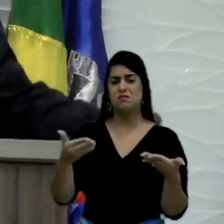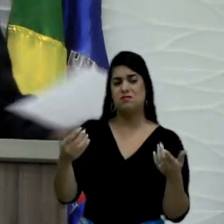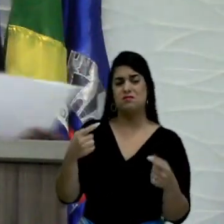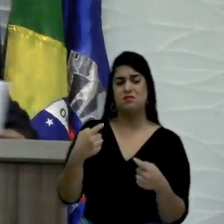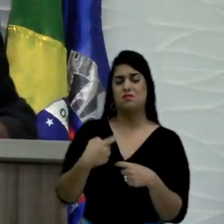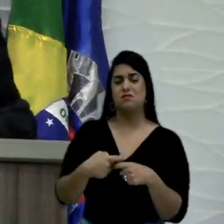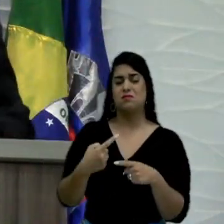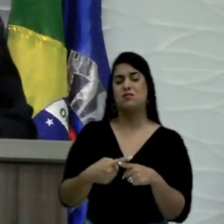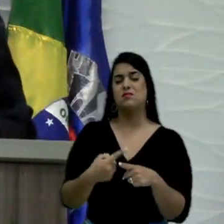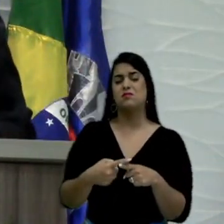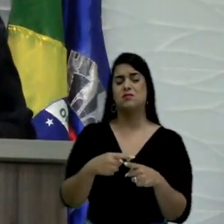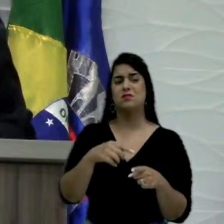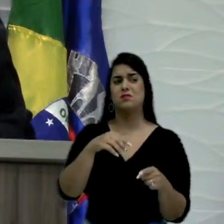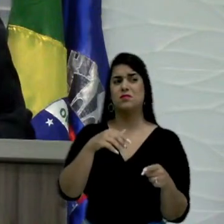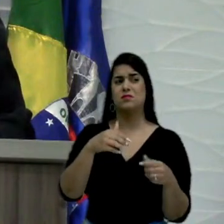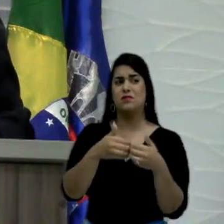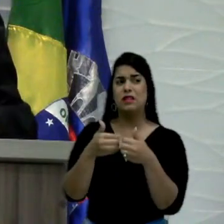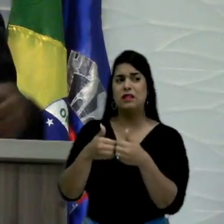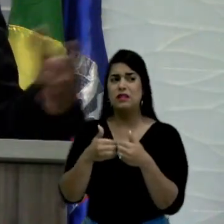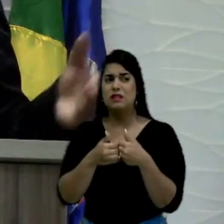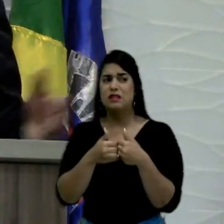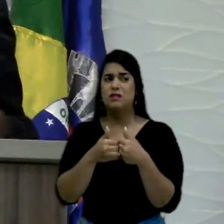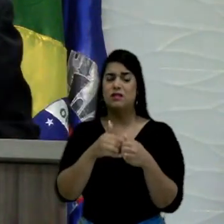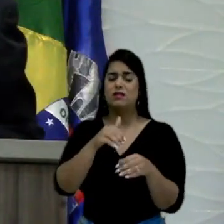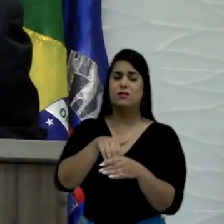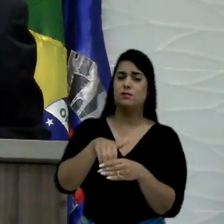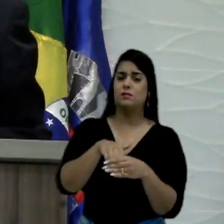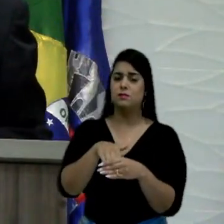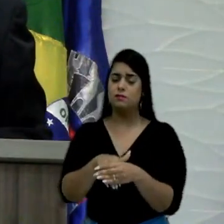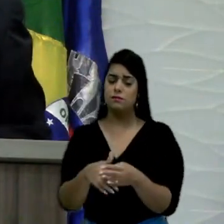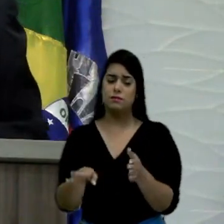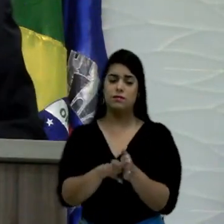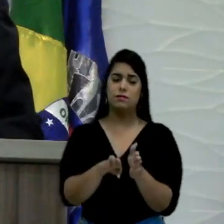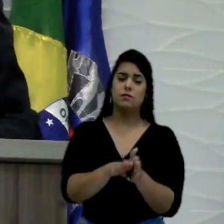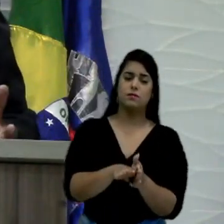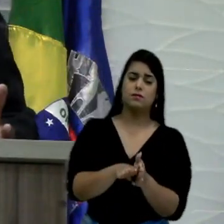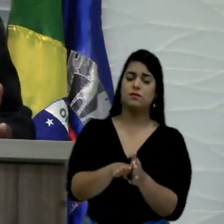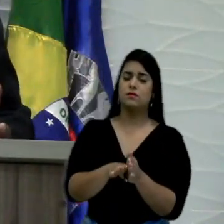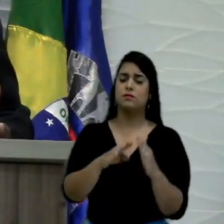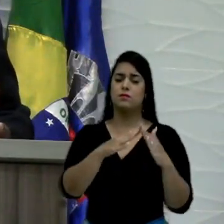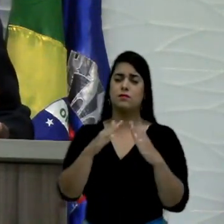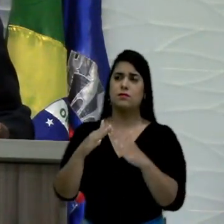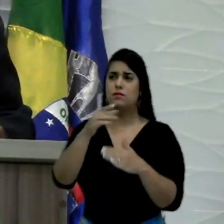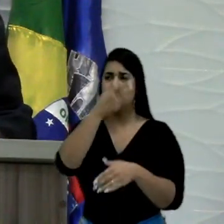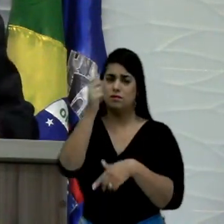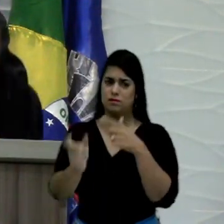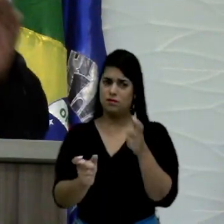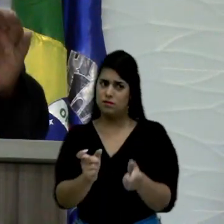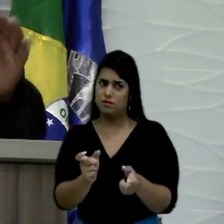vou chegar atacando nas casas do pessoal, ao peixe. Não.